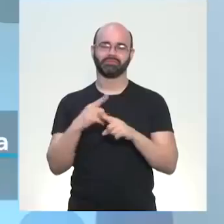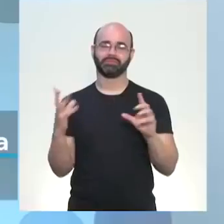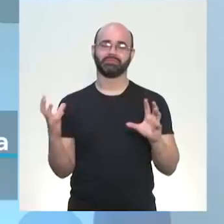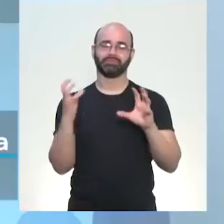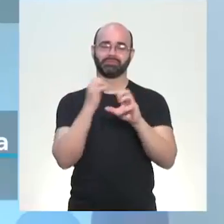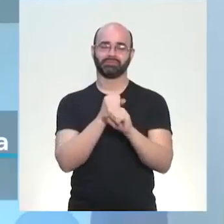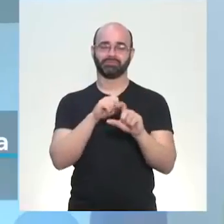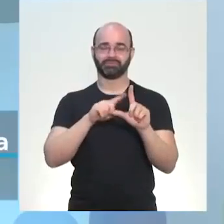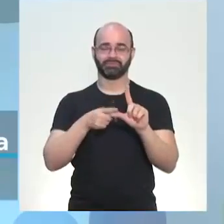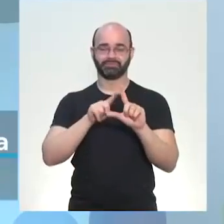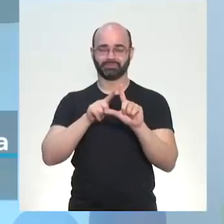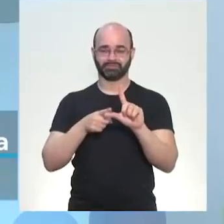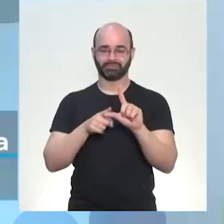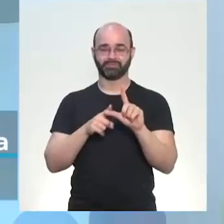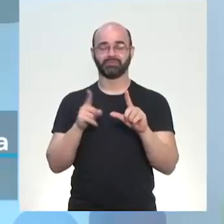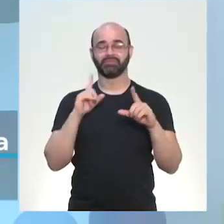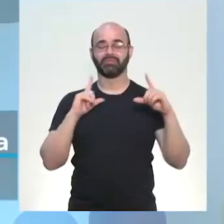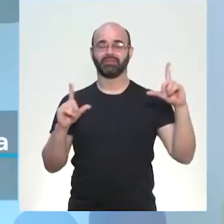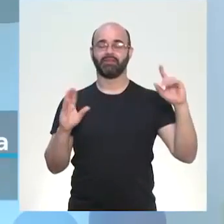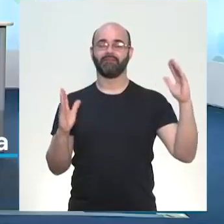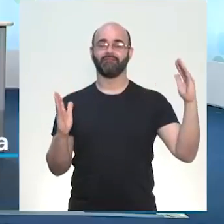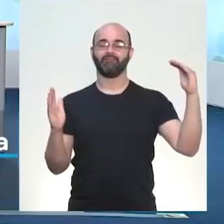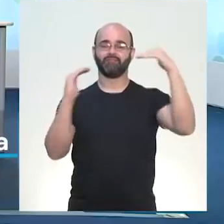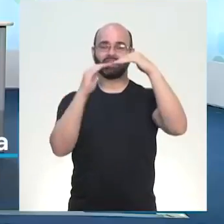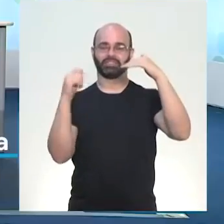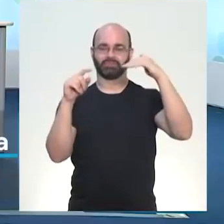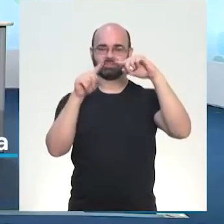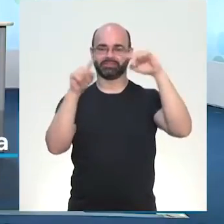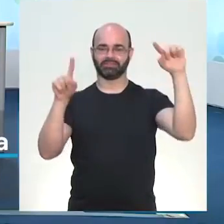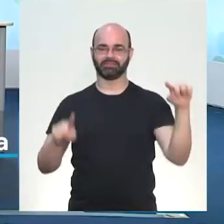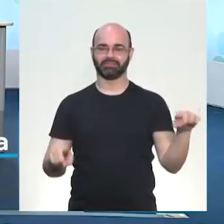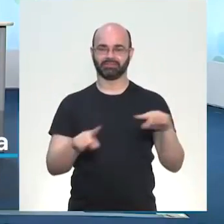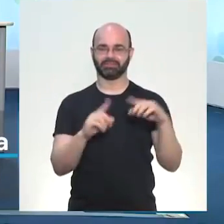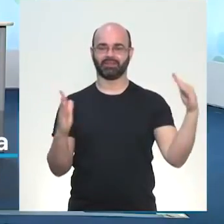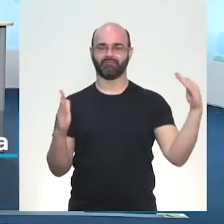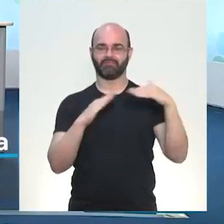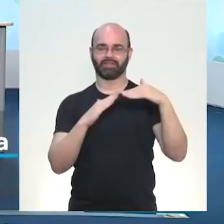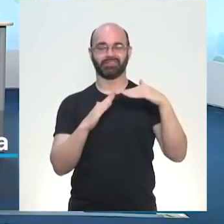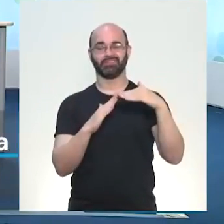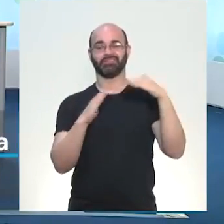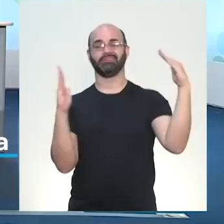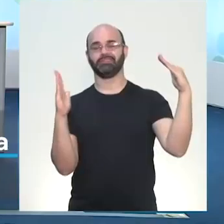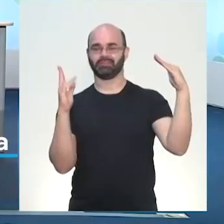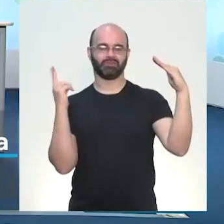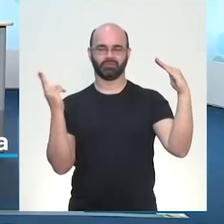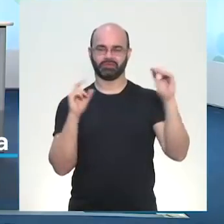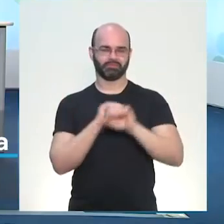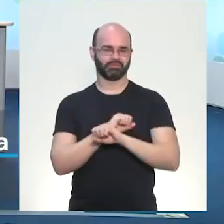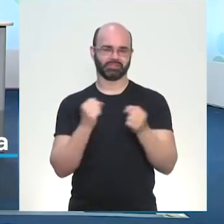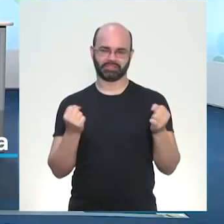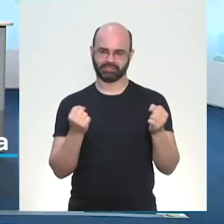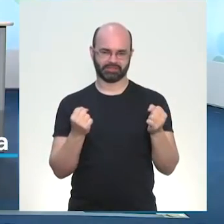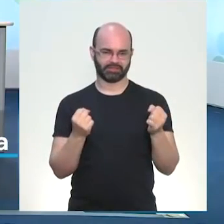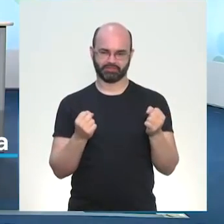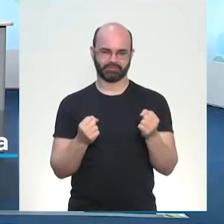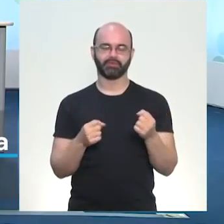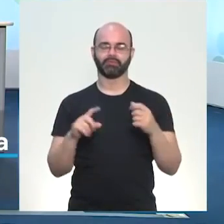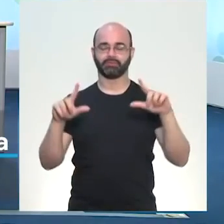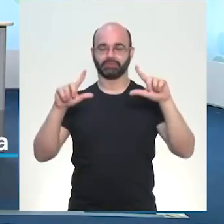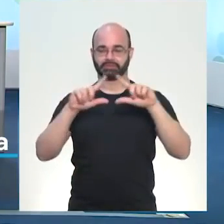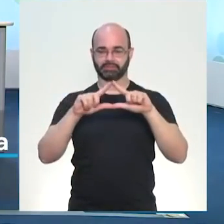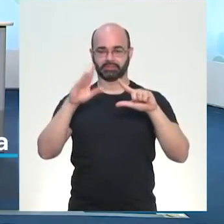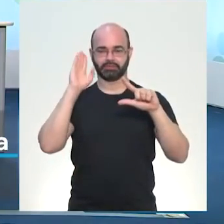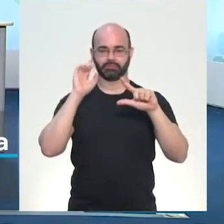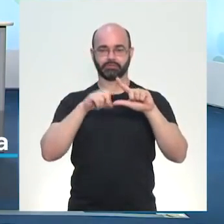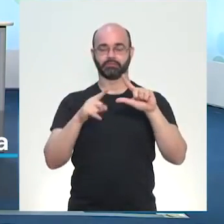esses ângulos, eu não consigo fechar a figura, né? Eu não consigo ter... Sim, A gente vai falar mais sobre isso, que a ideia aí, no caso do triângulo, é somar